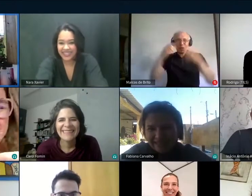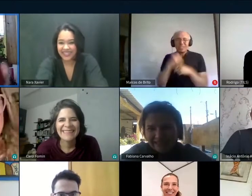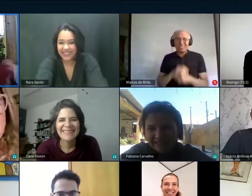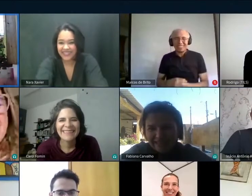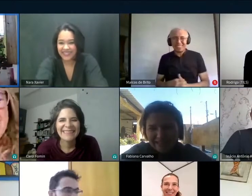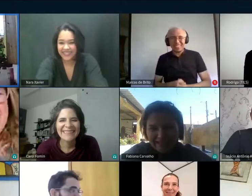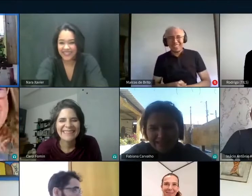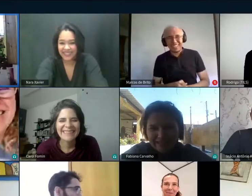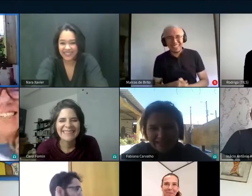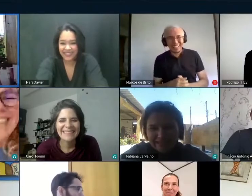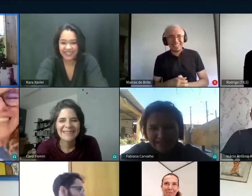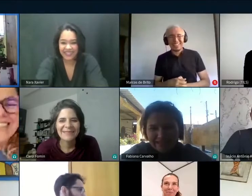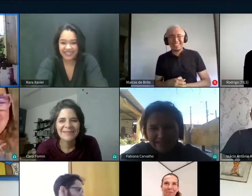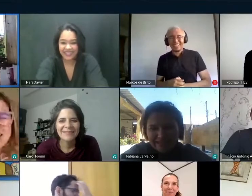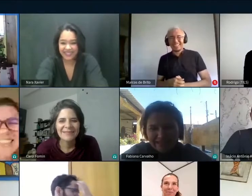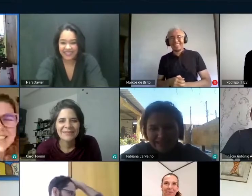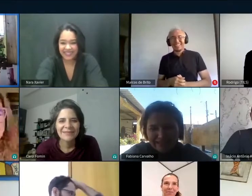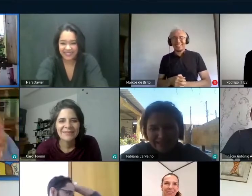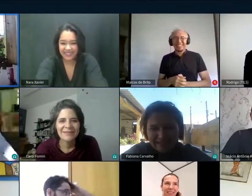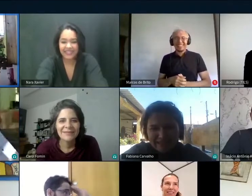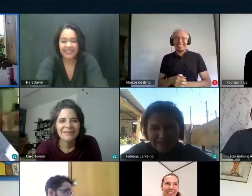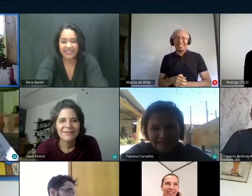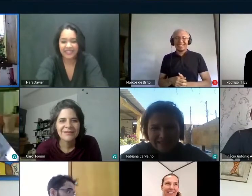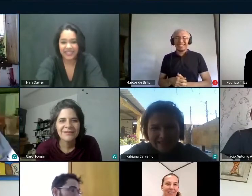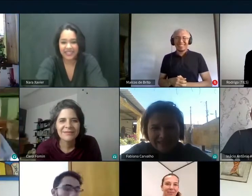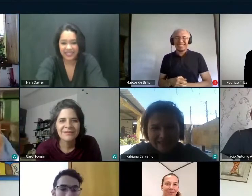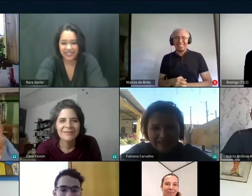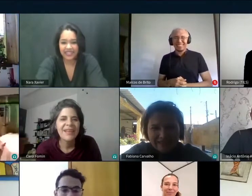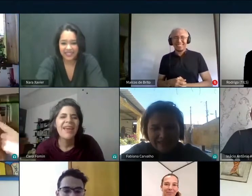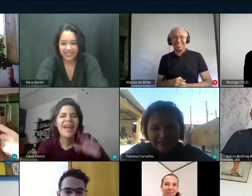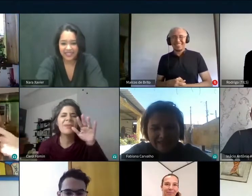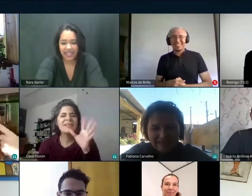Ai, gente, tomara que não demore, né?